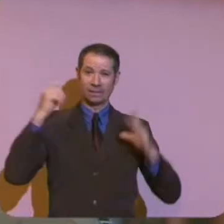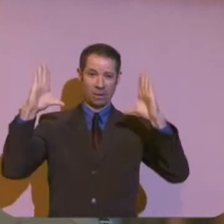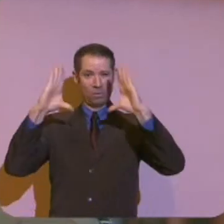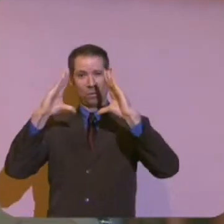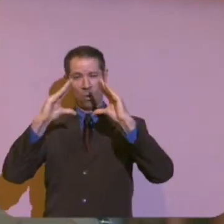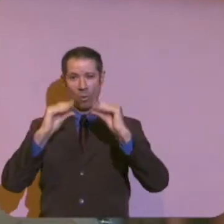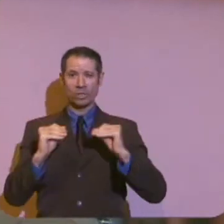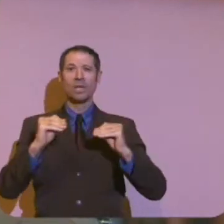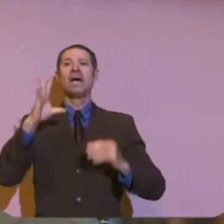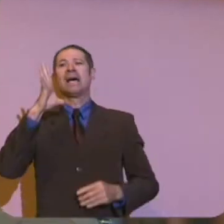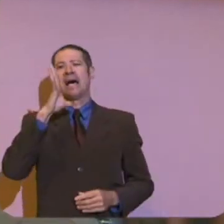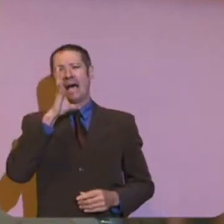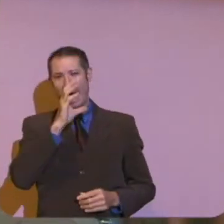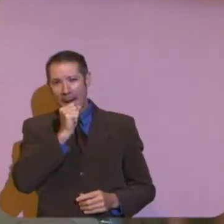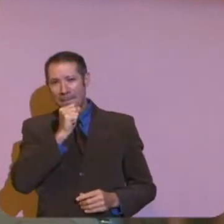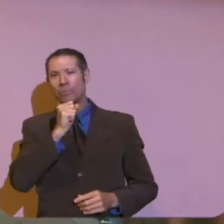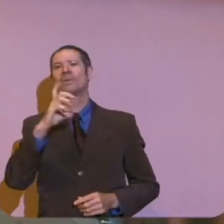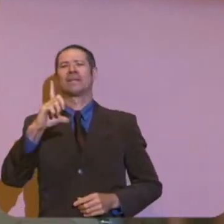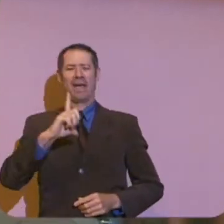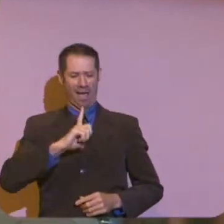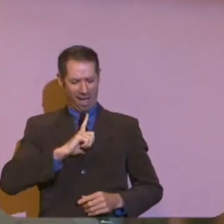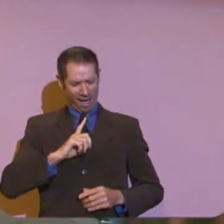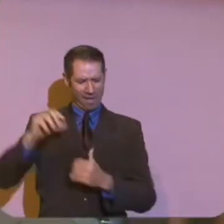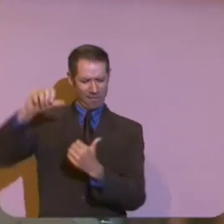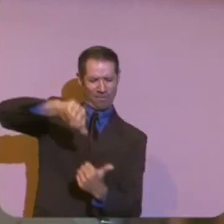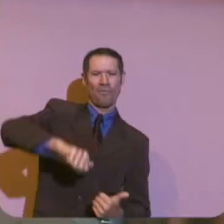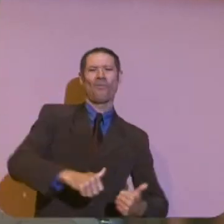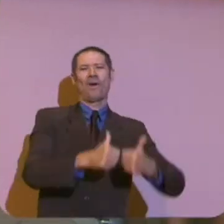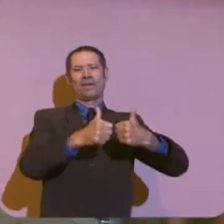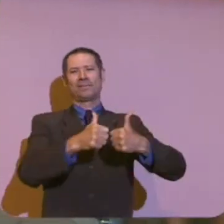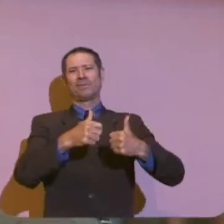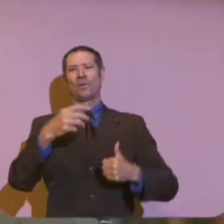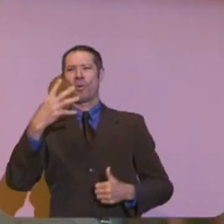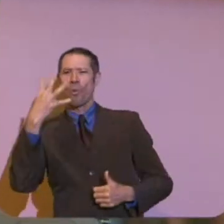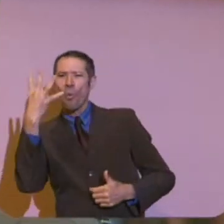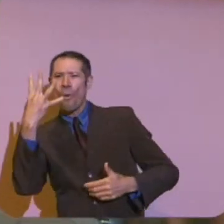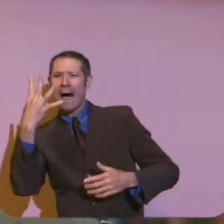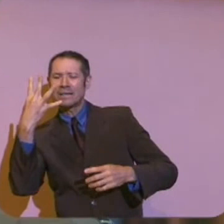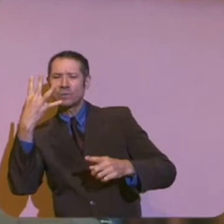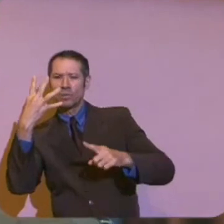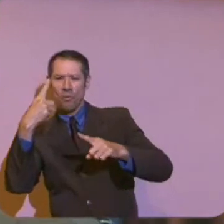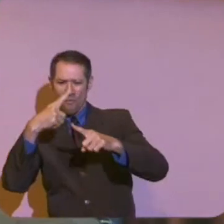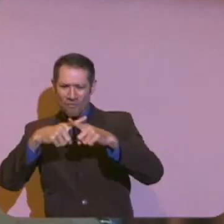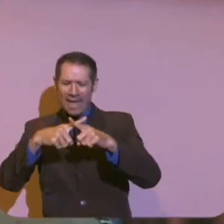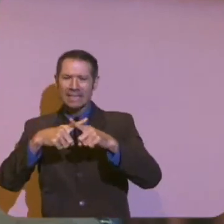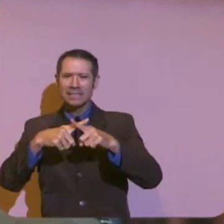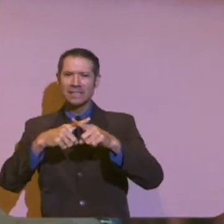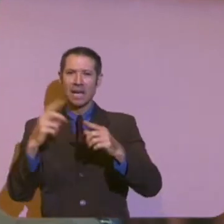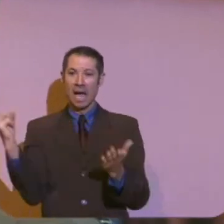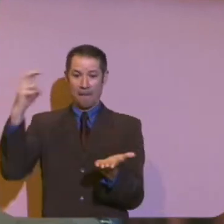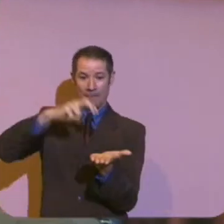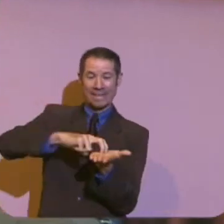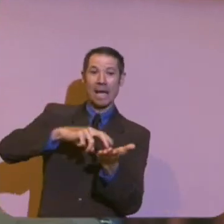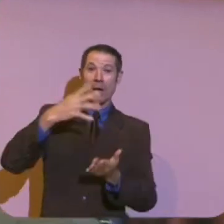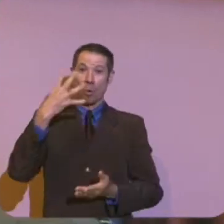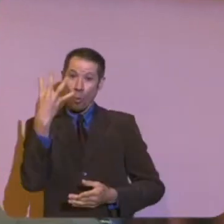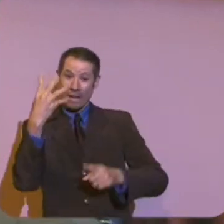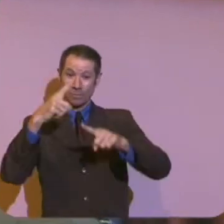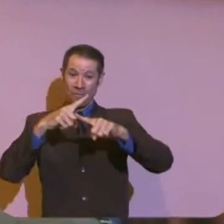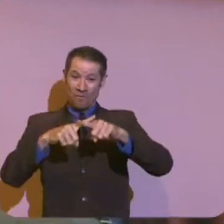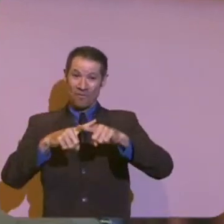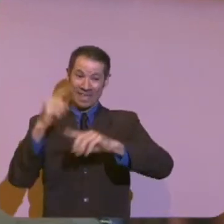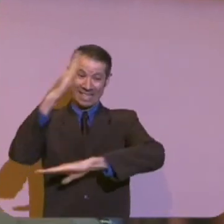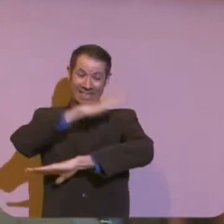noite. Sábado tem batismo 4 vezes, se não me engano, de manhã, 4 vezes